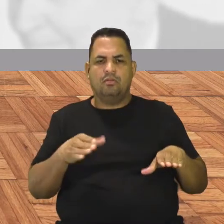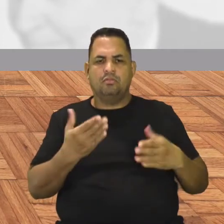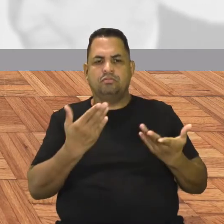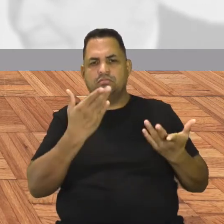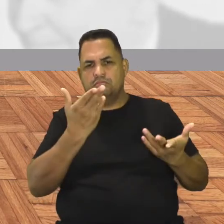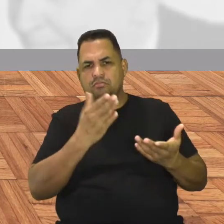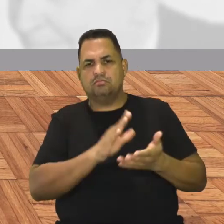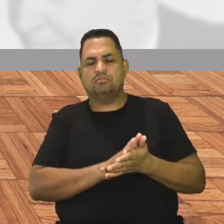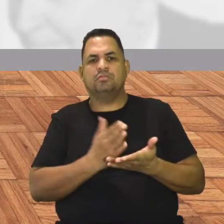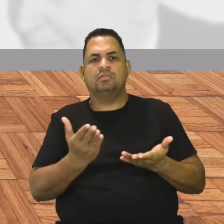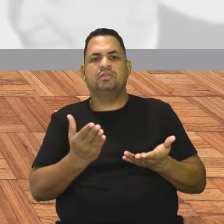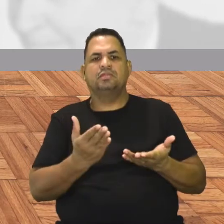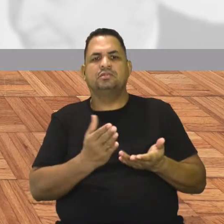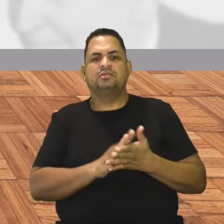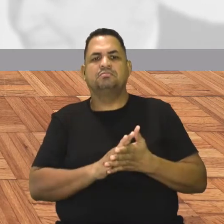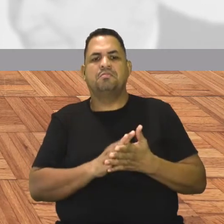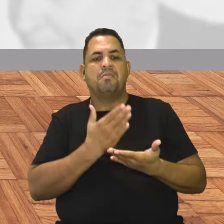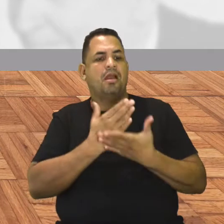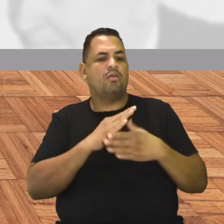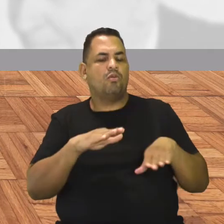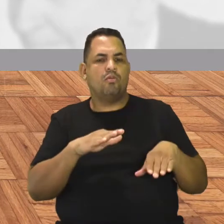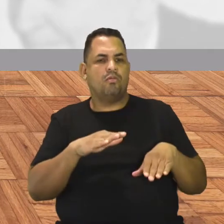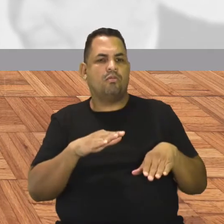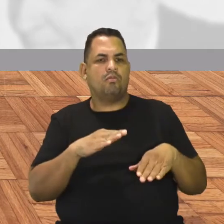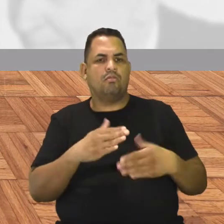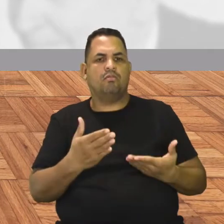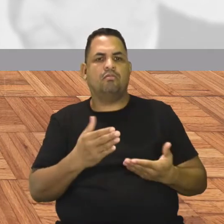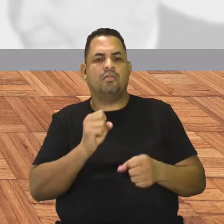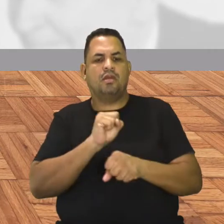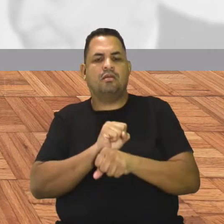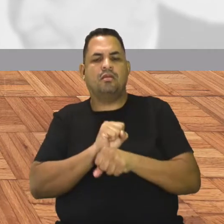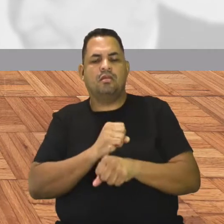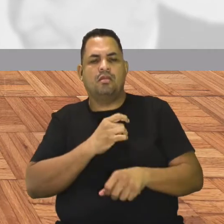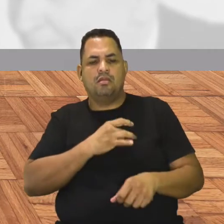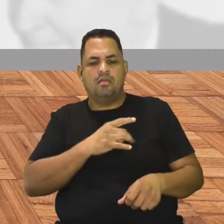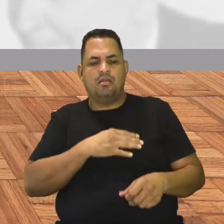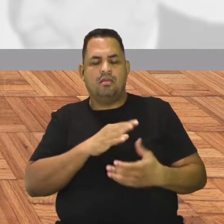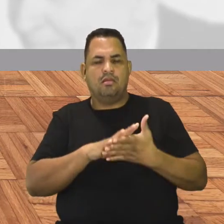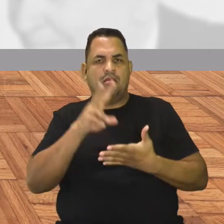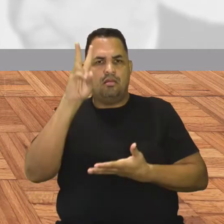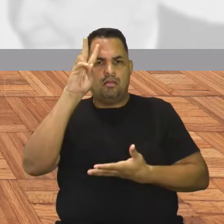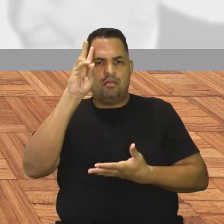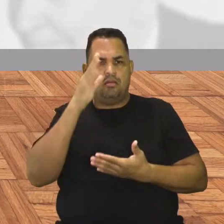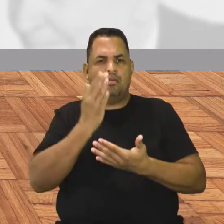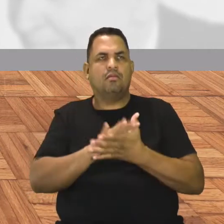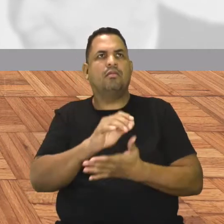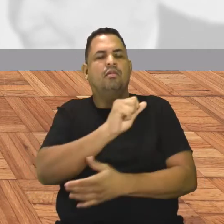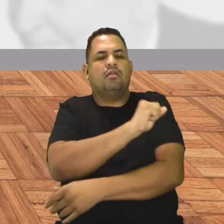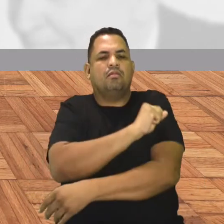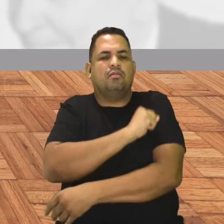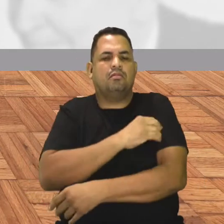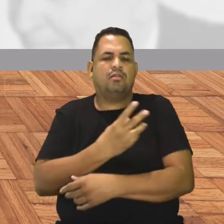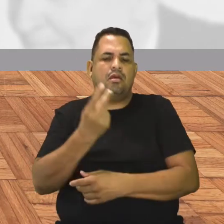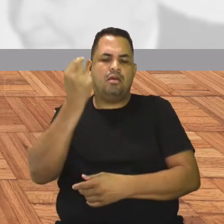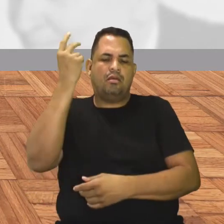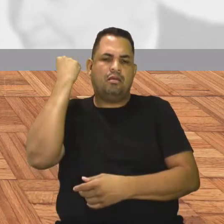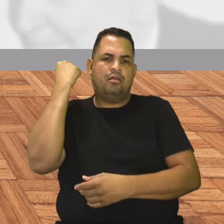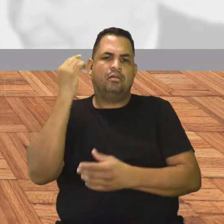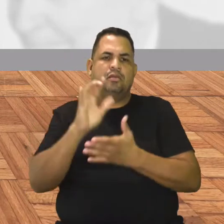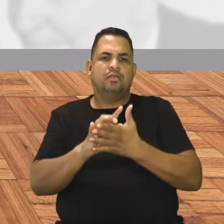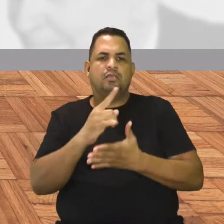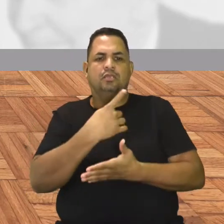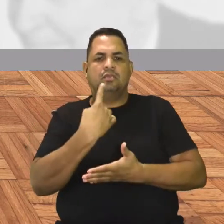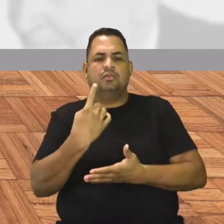União Soviética e os Estados Unidos pararam de se ameaçar. Aquele medo, eu lembro que eu era estudante na época, e